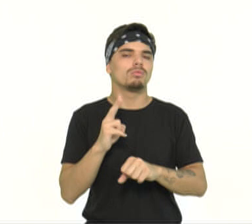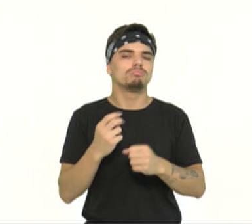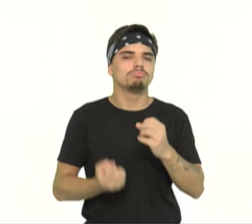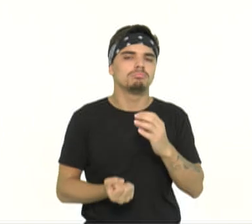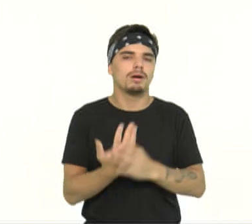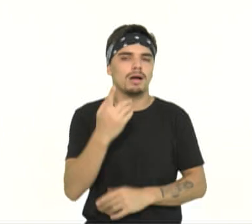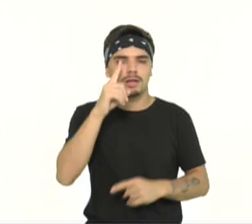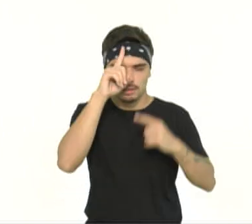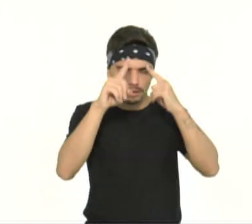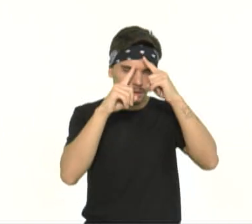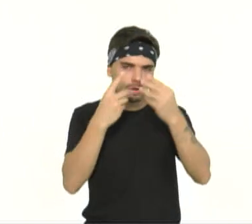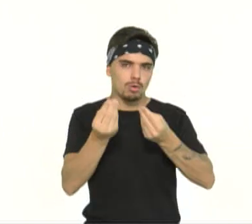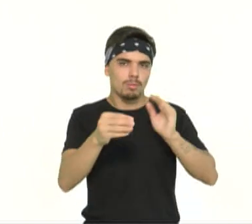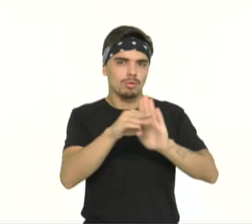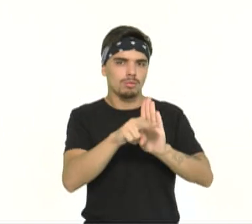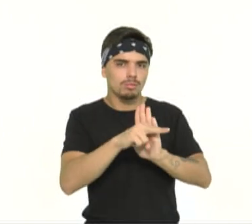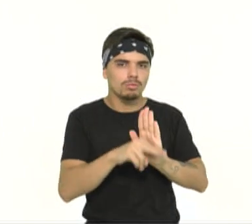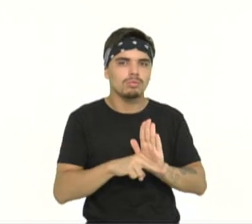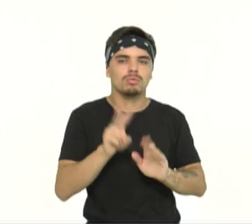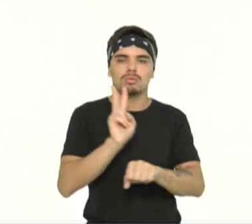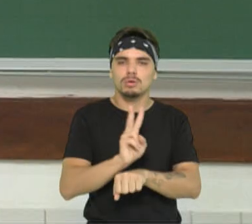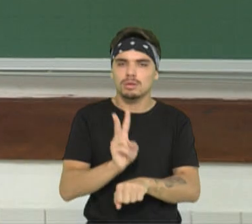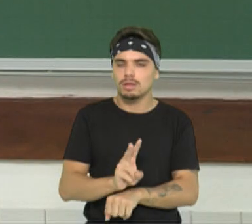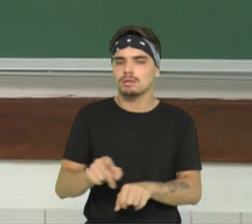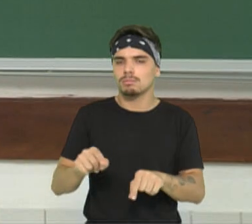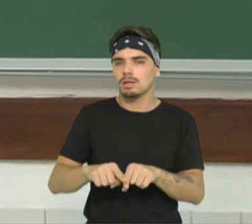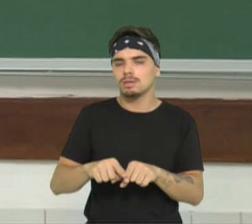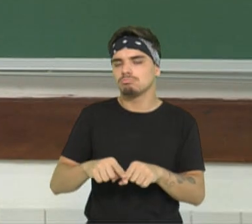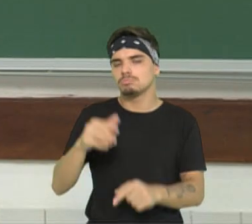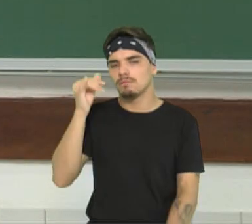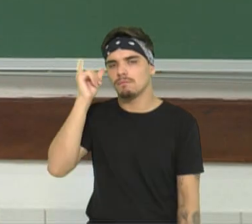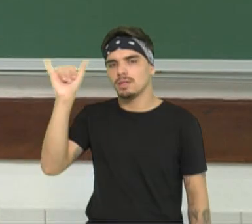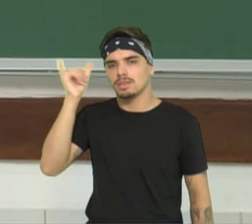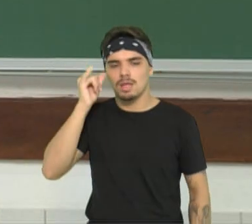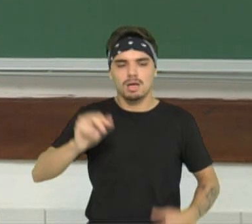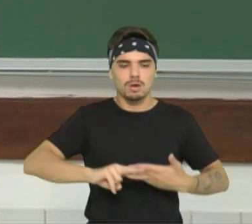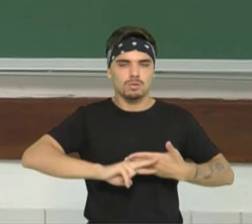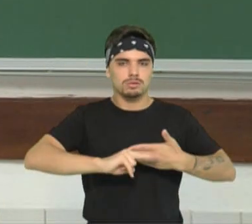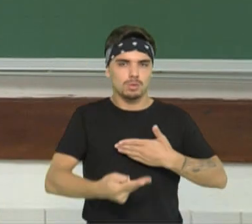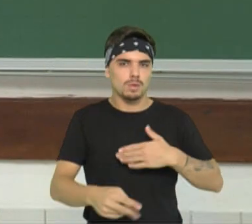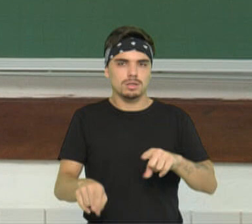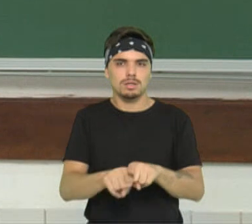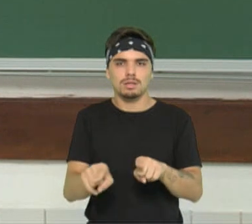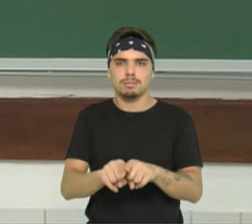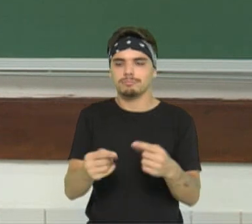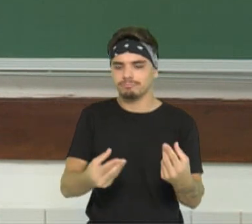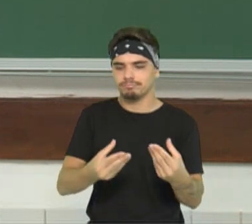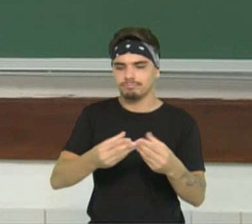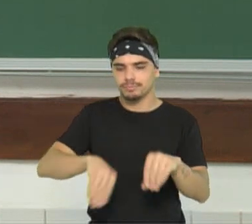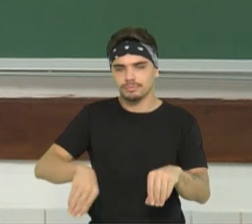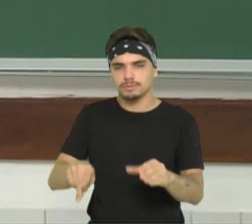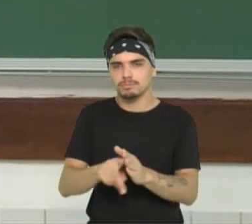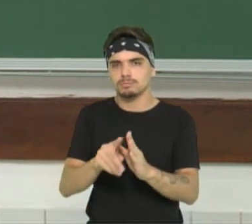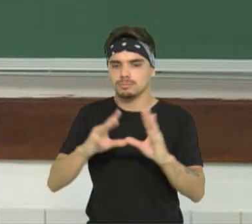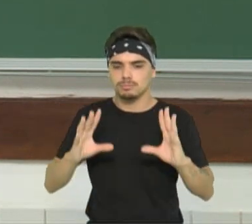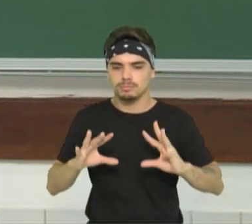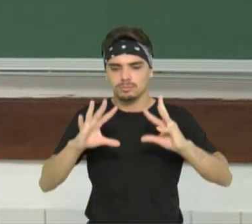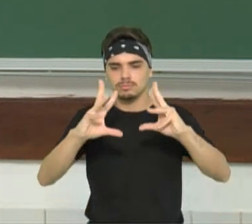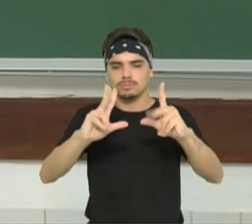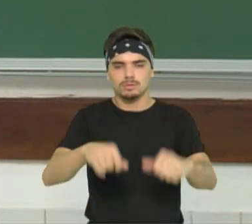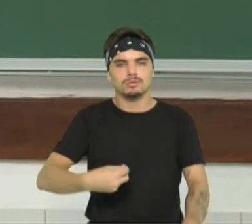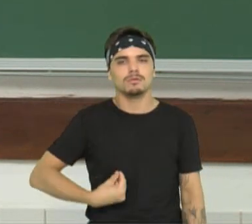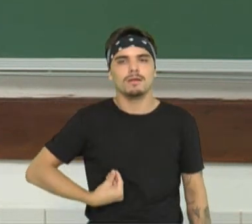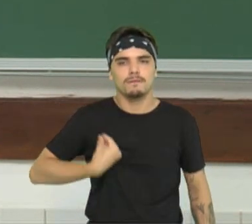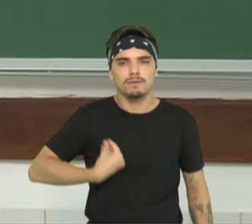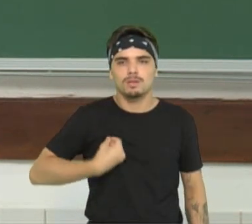os problemas, diminuindo as consequências e os danos a todos os seres vivos, porque não são apenas seres humanos